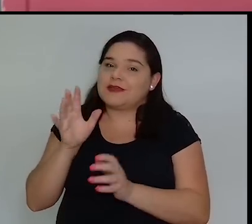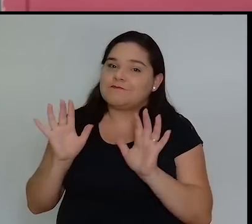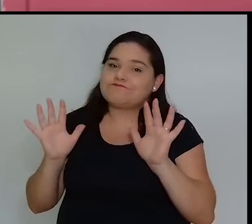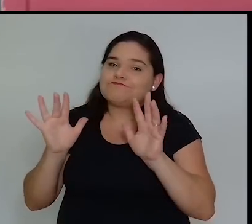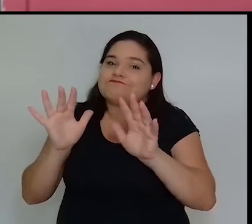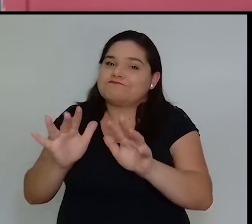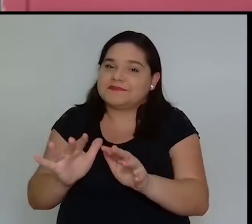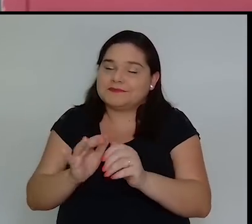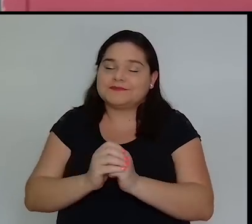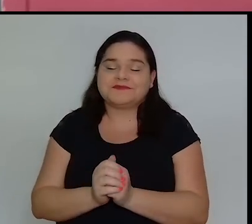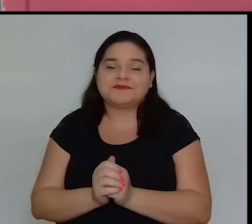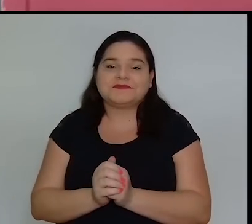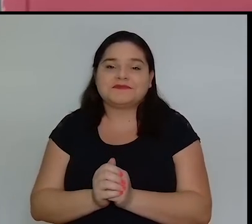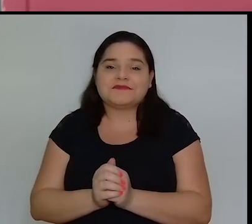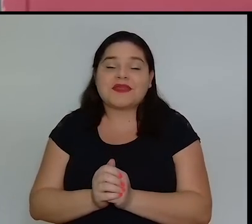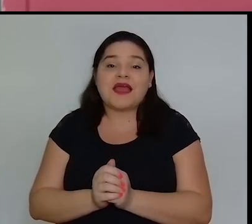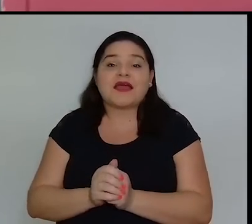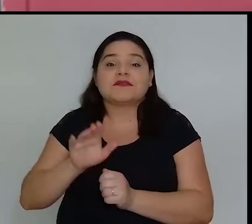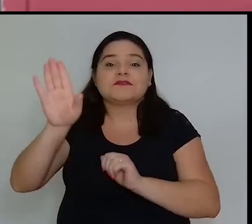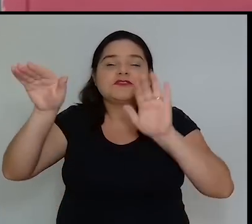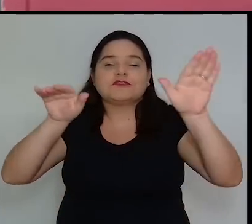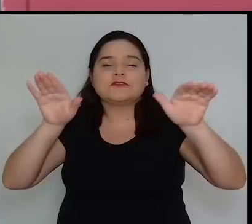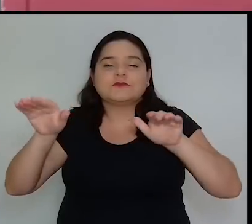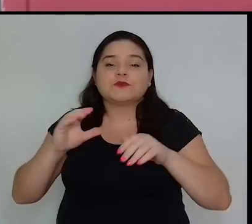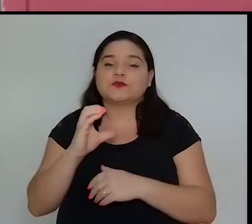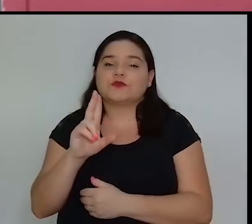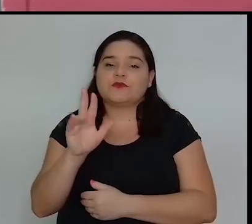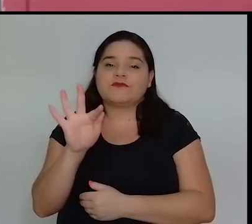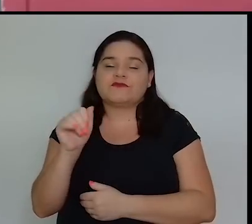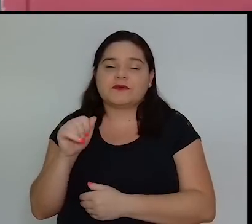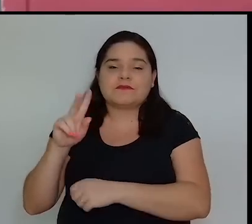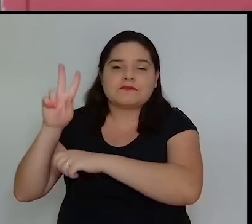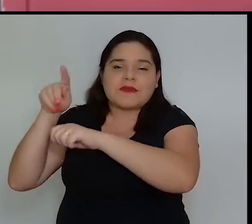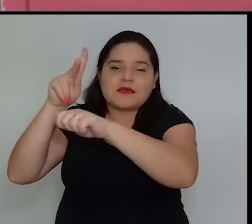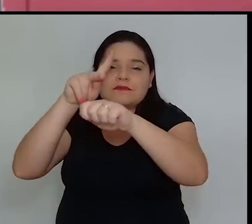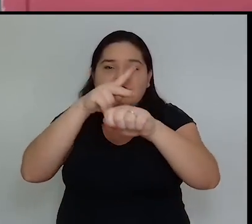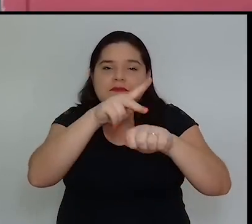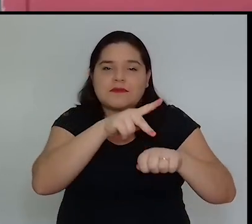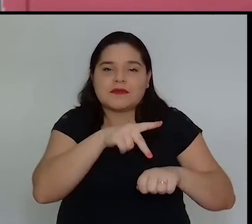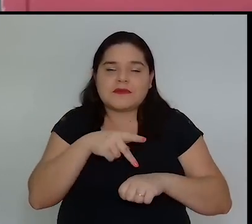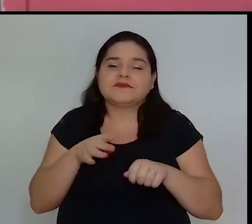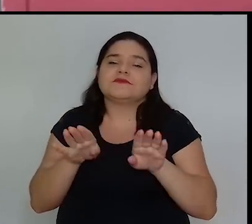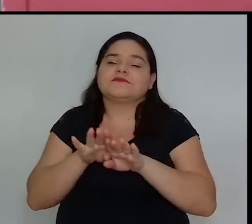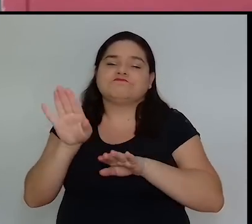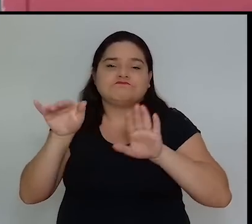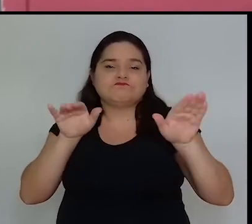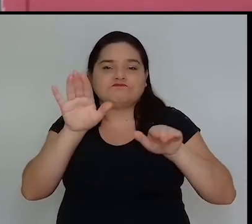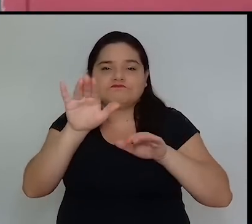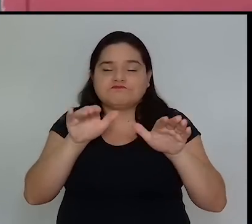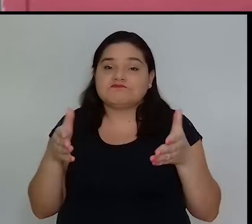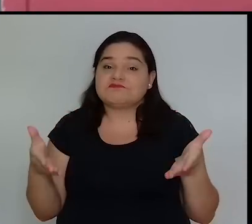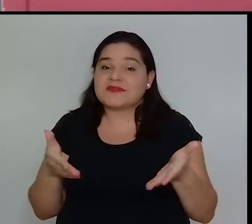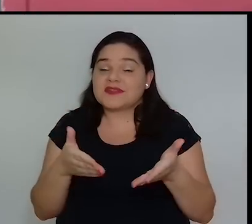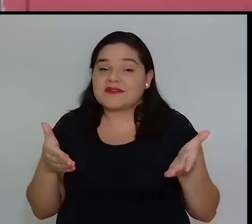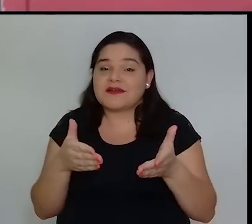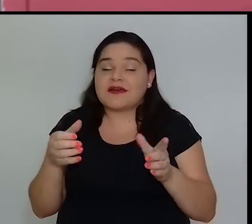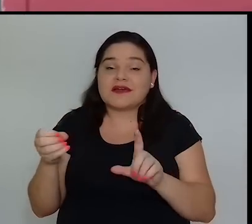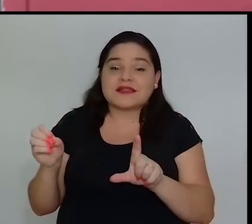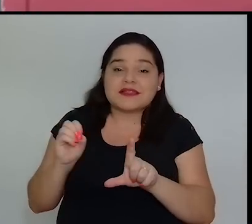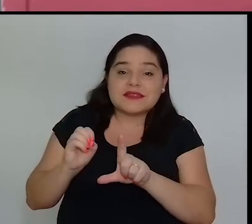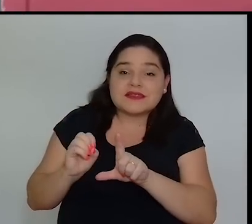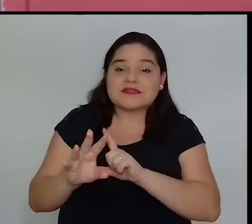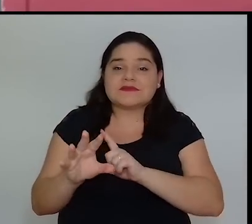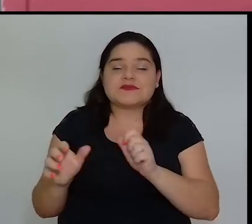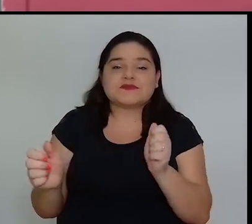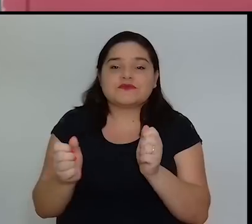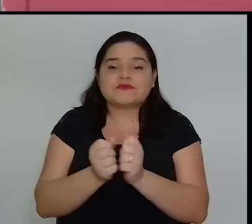gente então resolveu acionar as culpas dos países e Já começamos Então já fizemos agora em lançamento junto com a meta